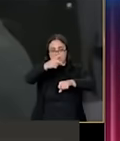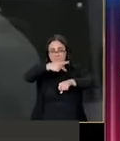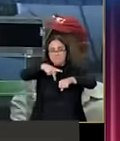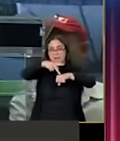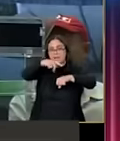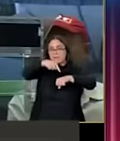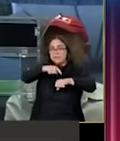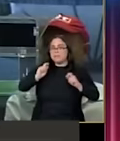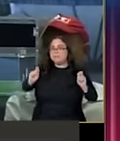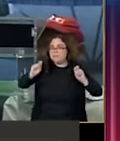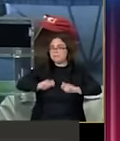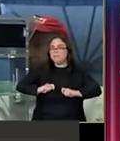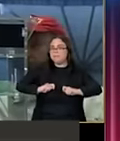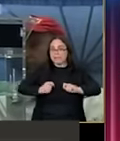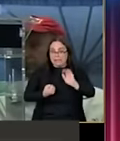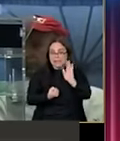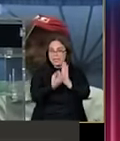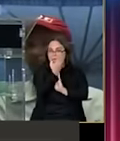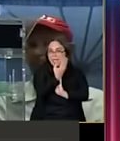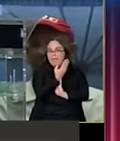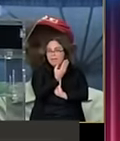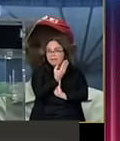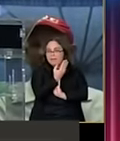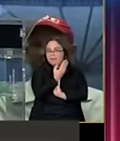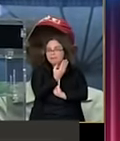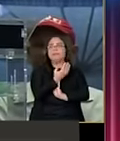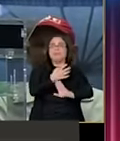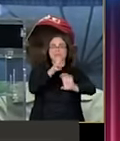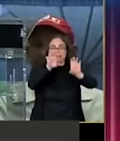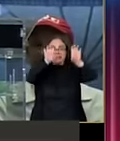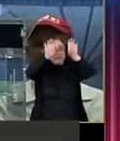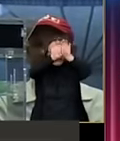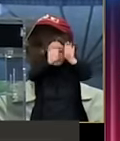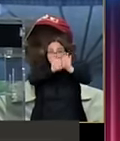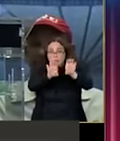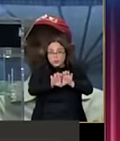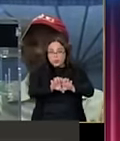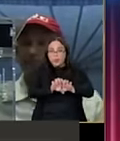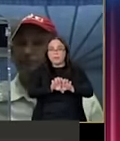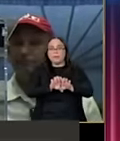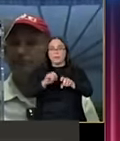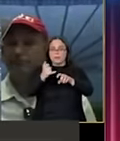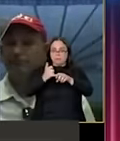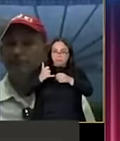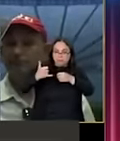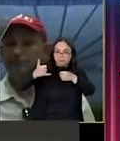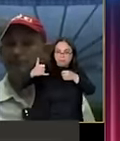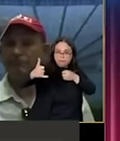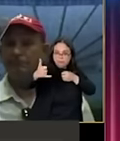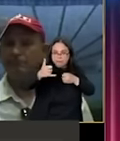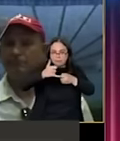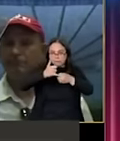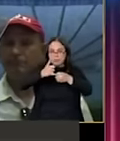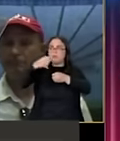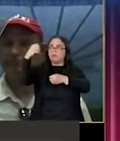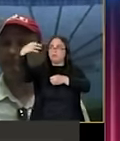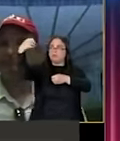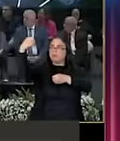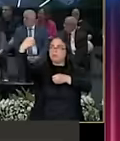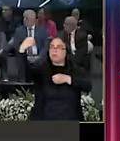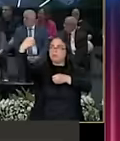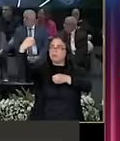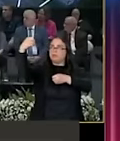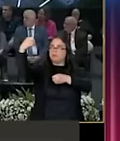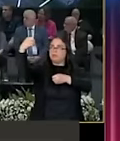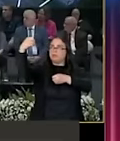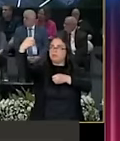fica fazendo? Então, se o que ele insinua é verdadeiro, porque a Janja pode